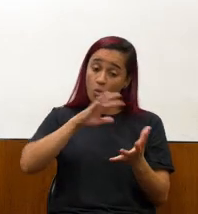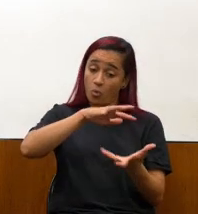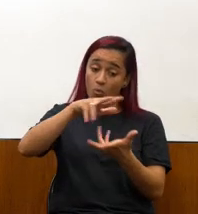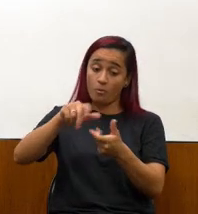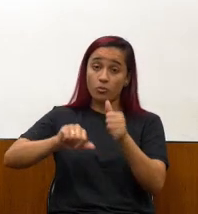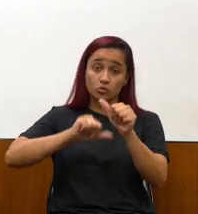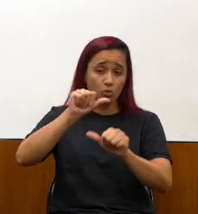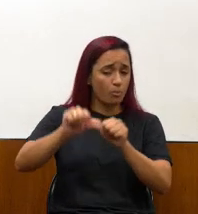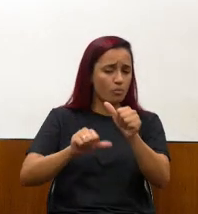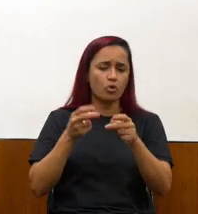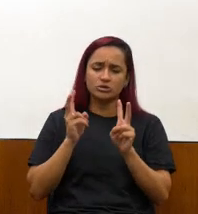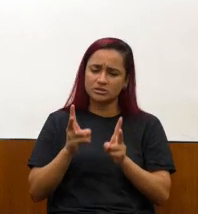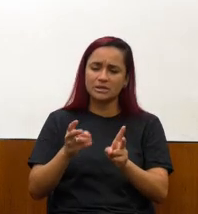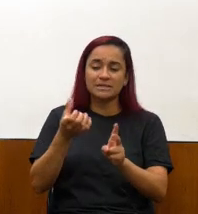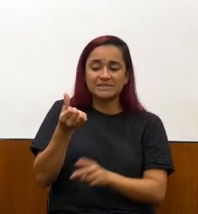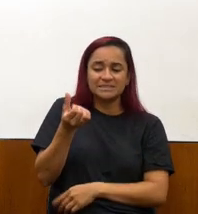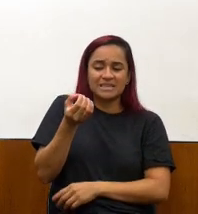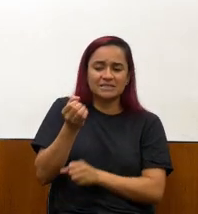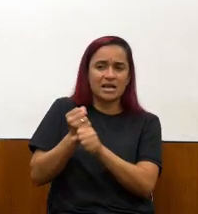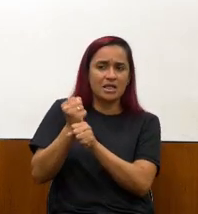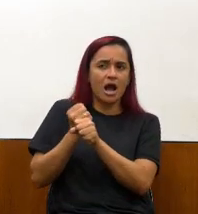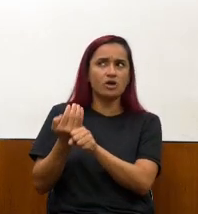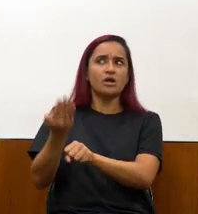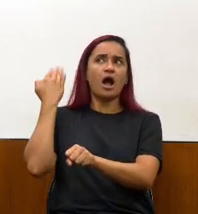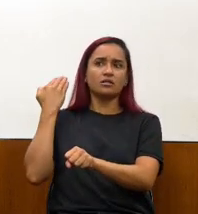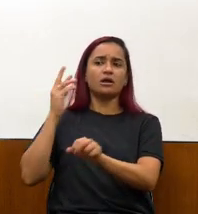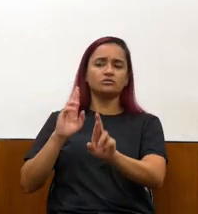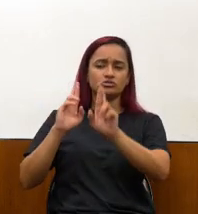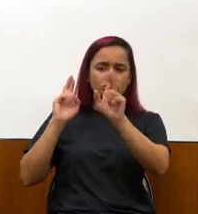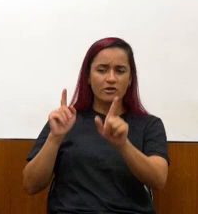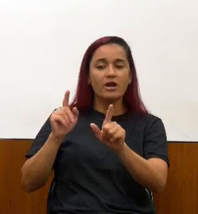atrás, como não é o mesmo mundo de 200 anos atrás.